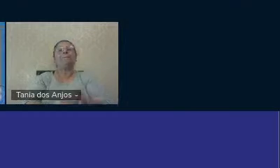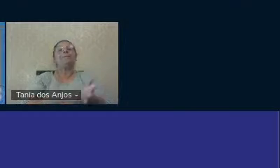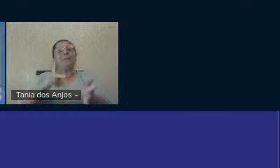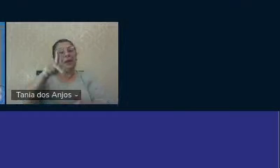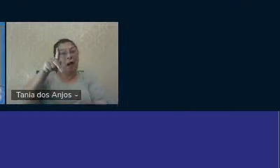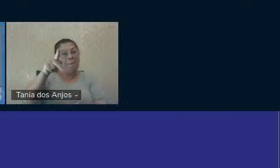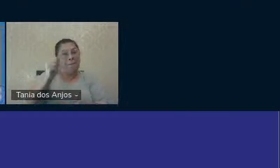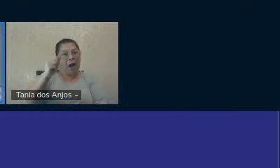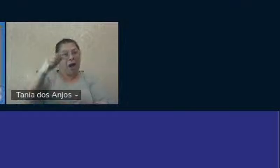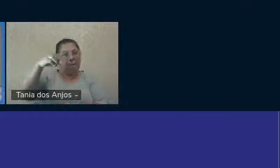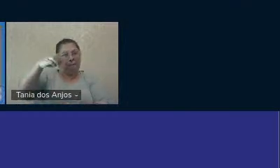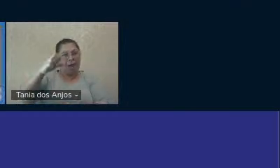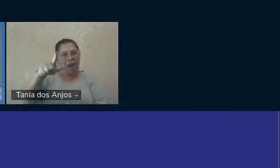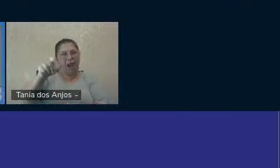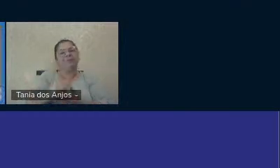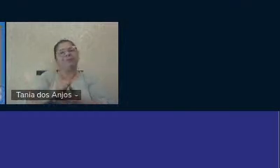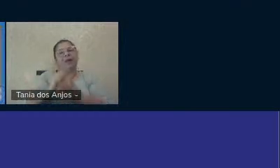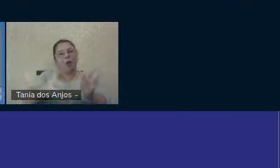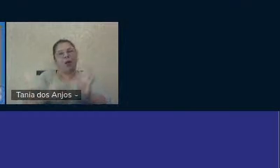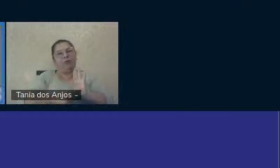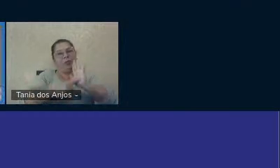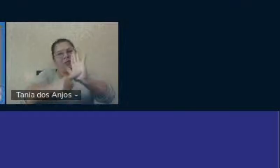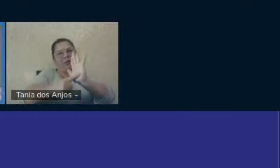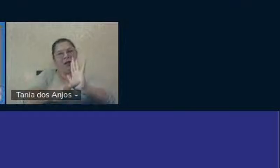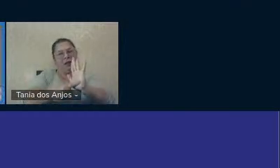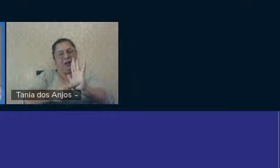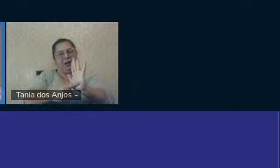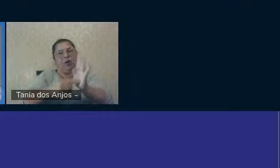Pamela, eu vou dar acesso aos textos e links de